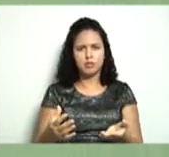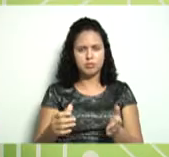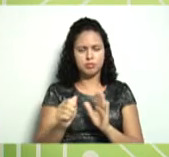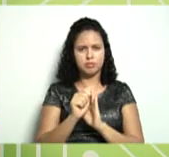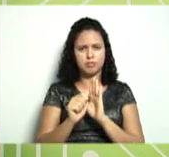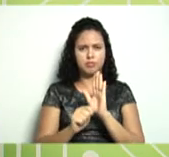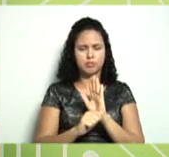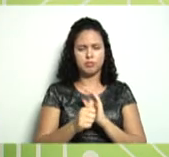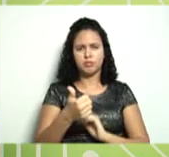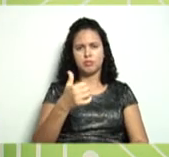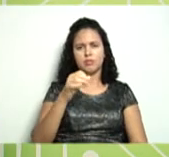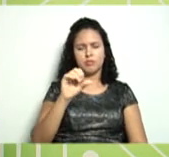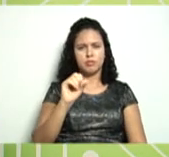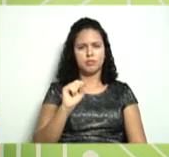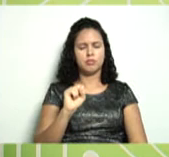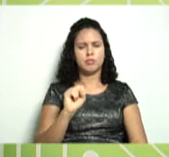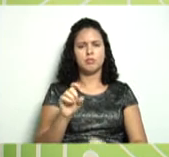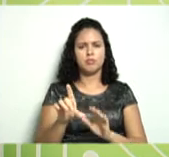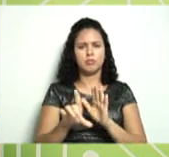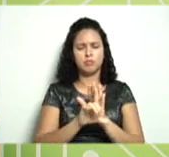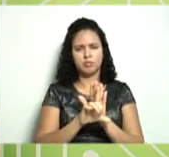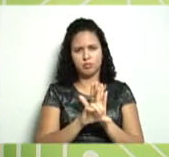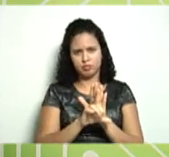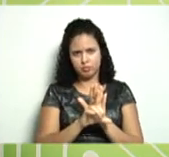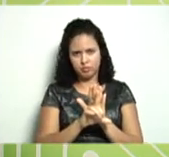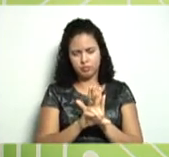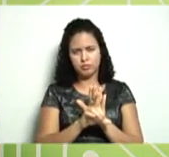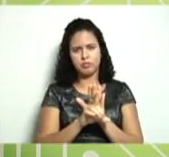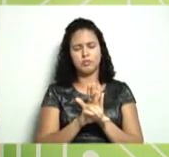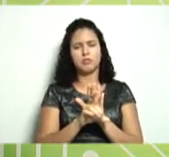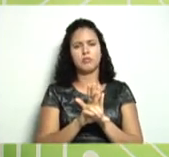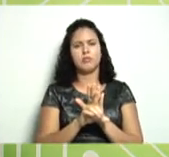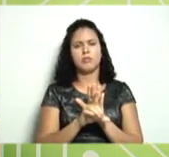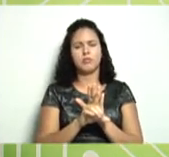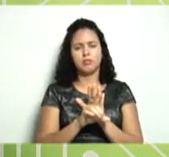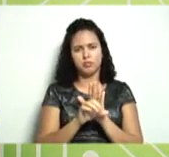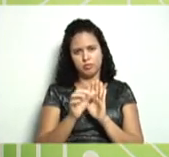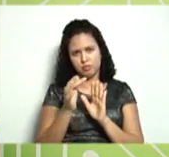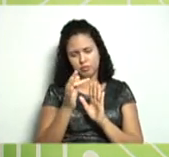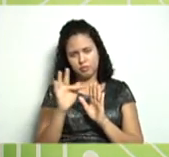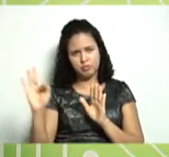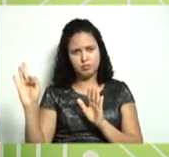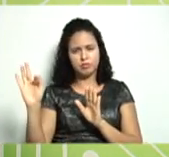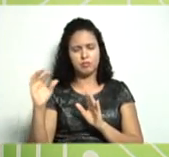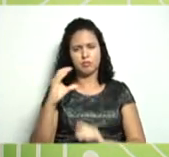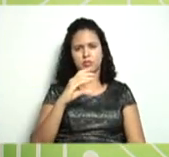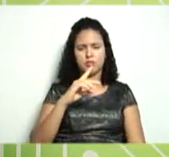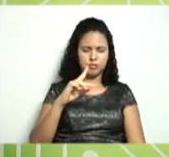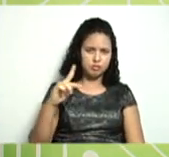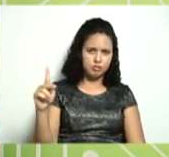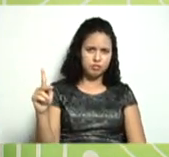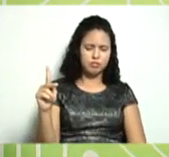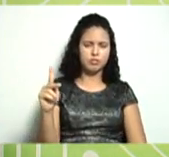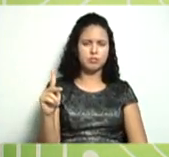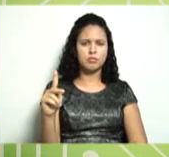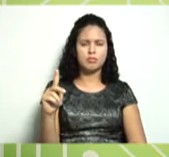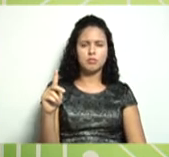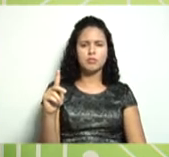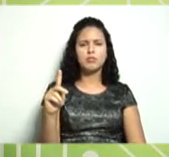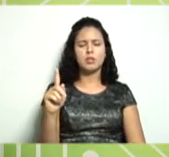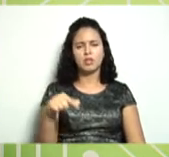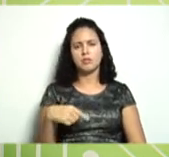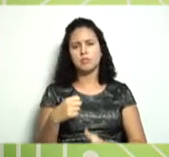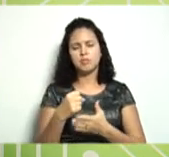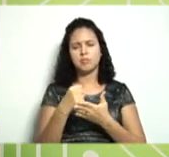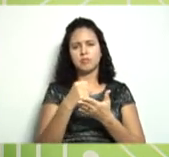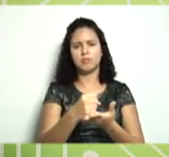artigo 18 da nossa lei, da lei que a gente está estudando, da Lei Federal sobre Cooperativismo, que traz